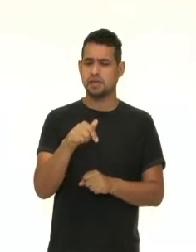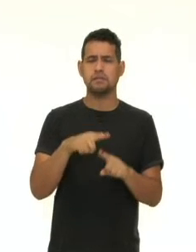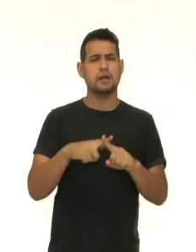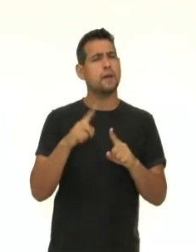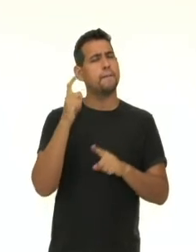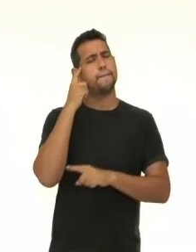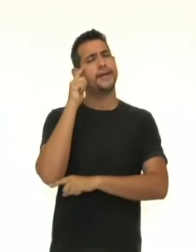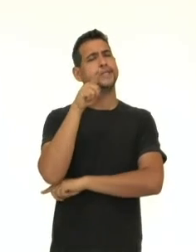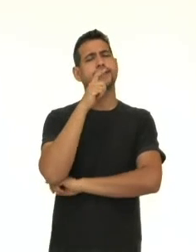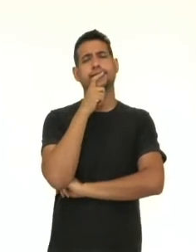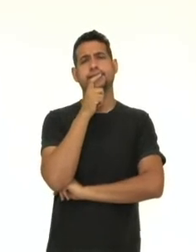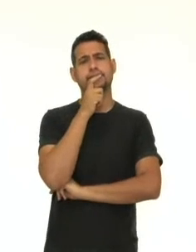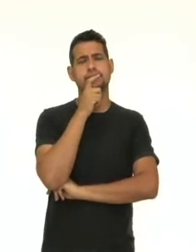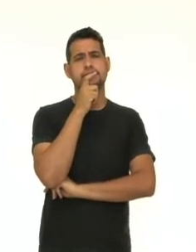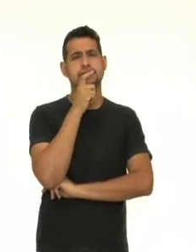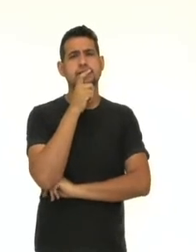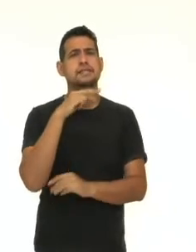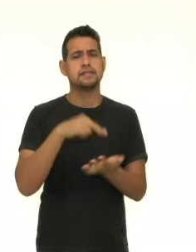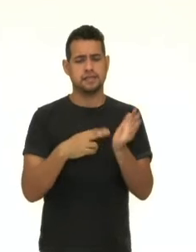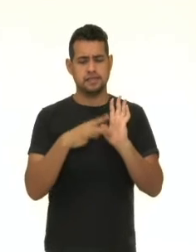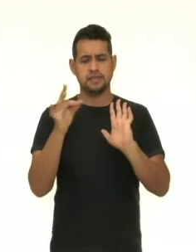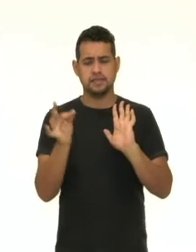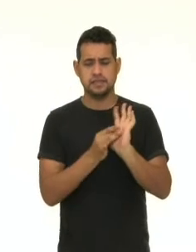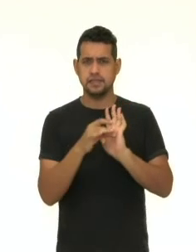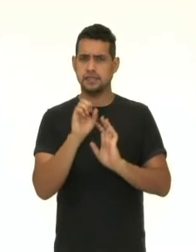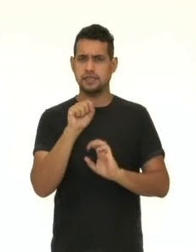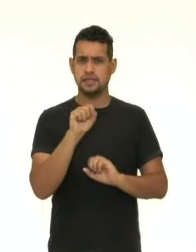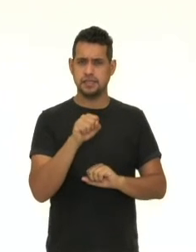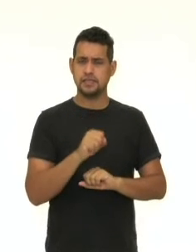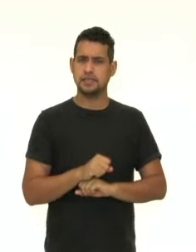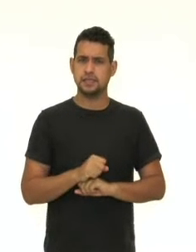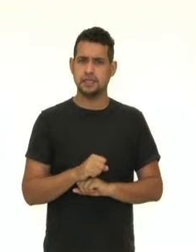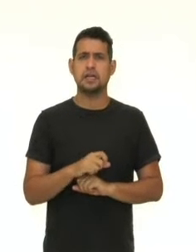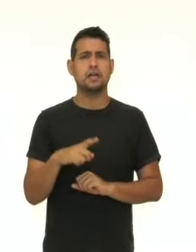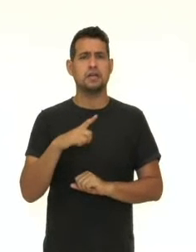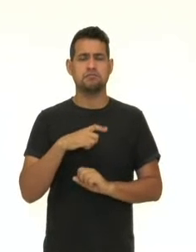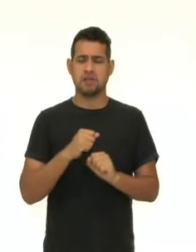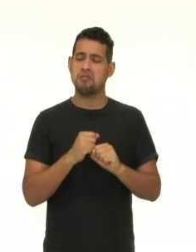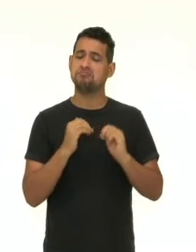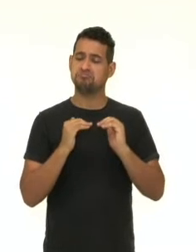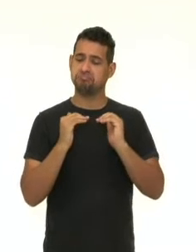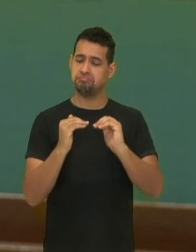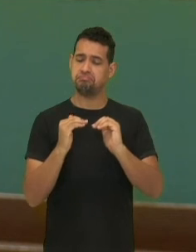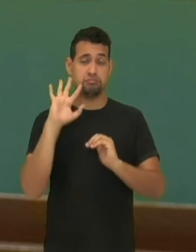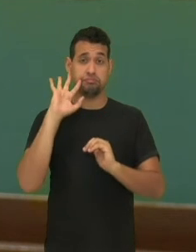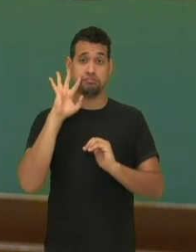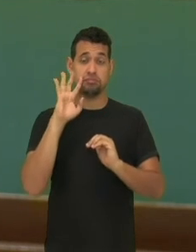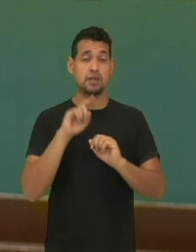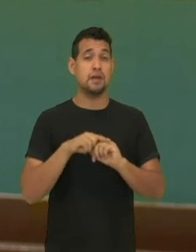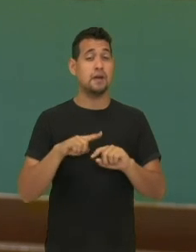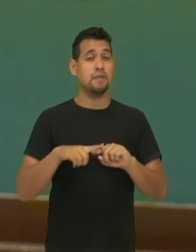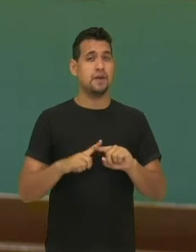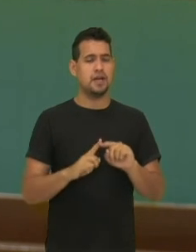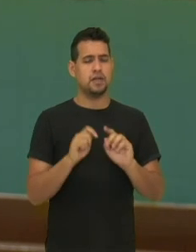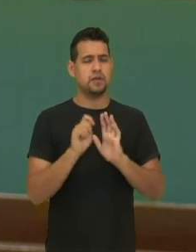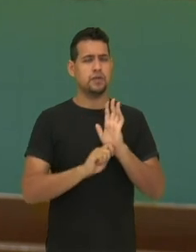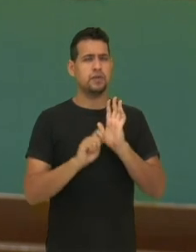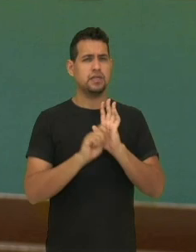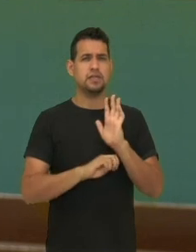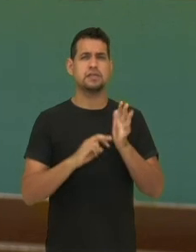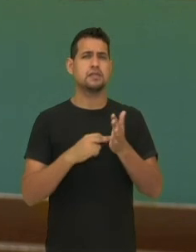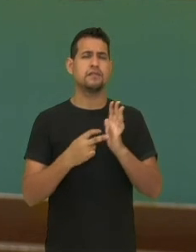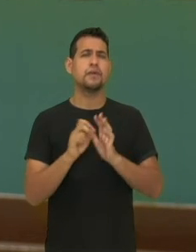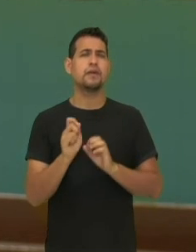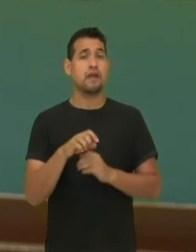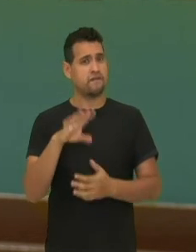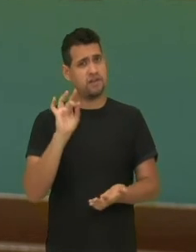imagine, aqui é uma realidade, elas estão colhendo. No texto quer se passar esta